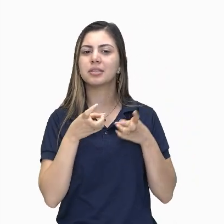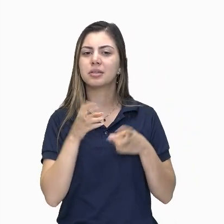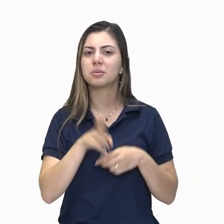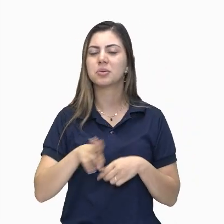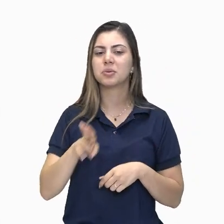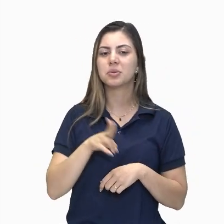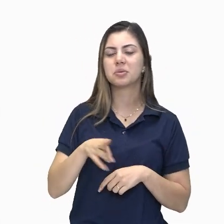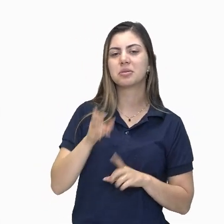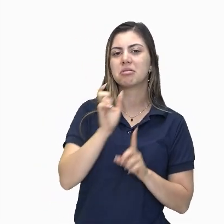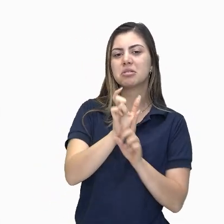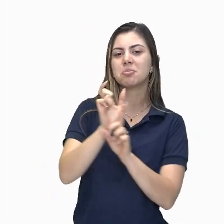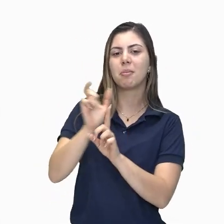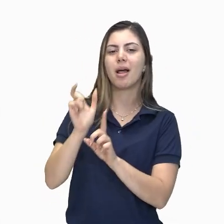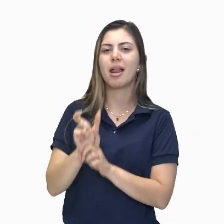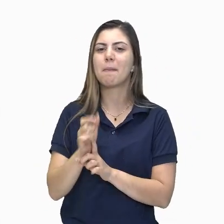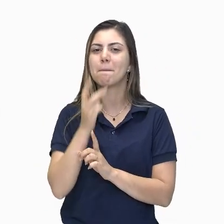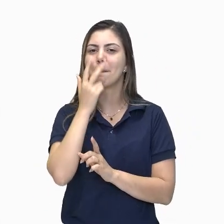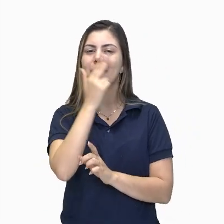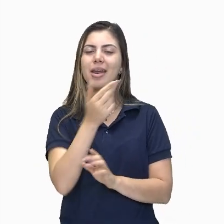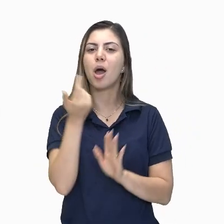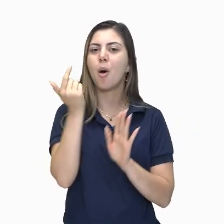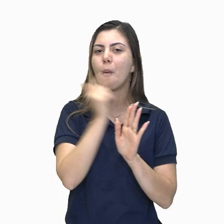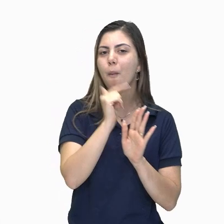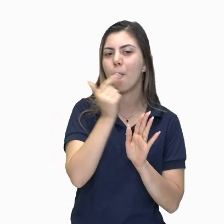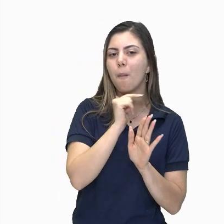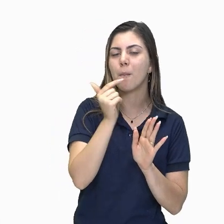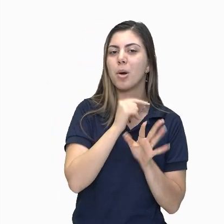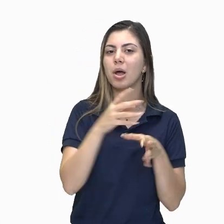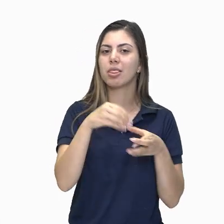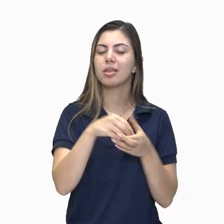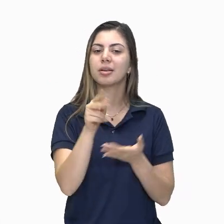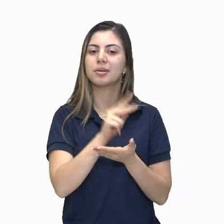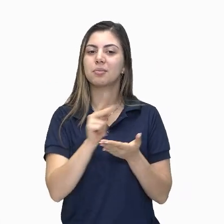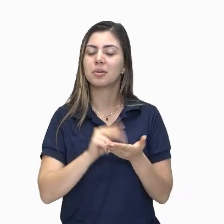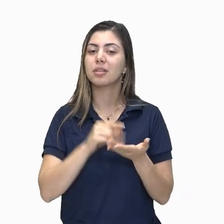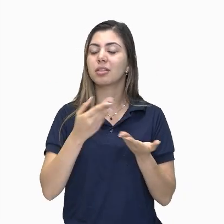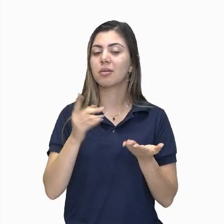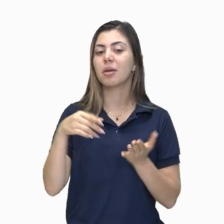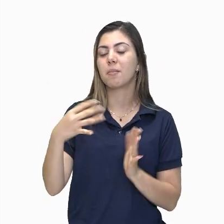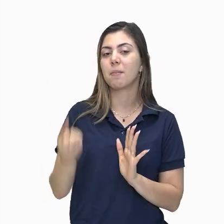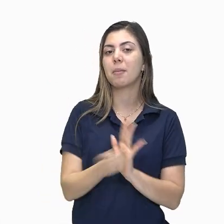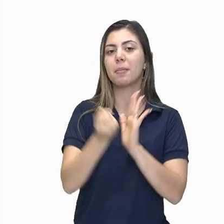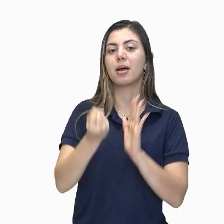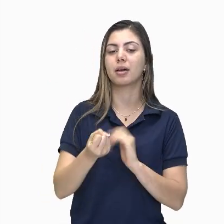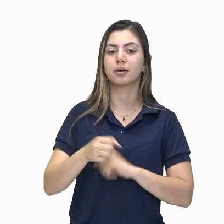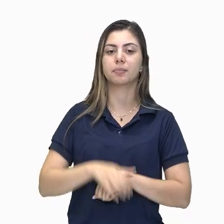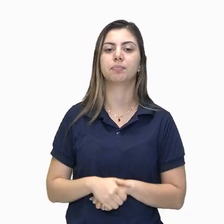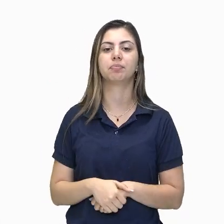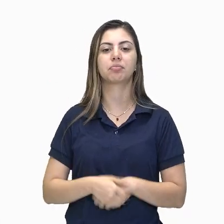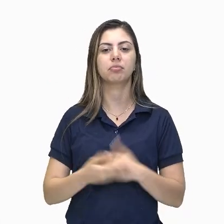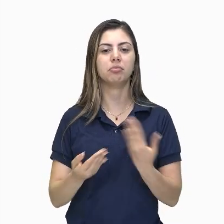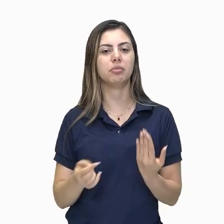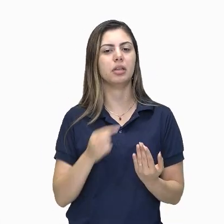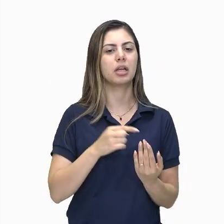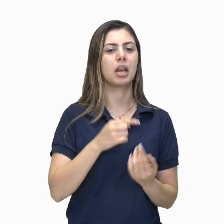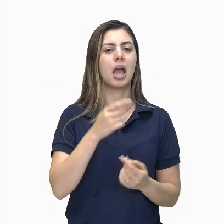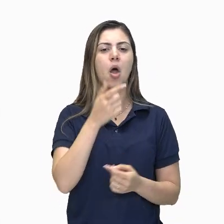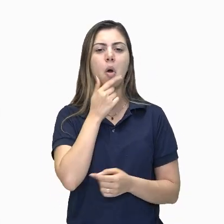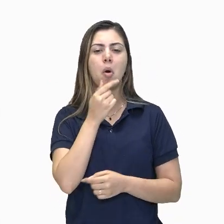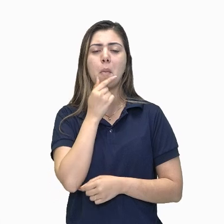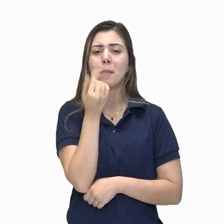tom humorístico até do poema, que vai ser também uma marca do modernismo. O homem que, sendo